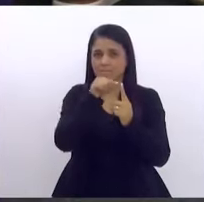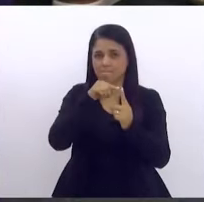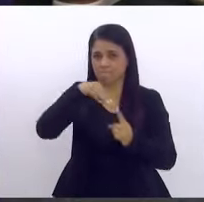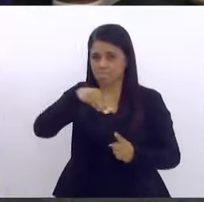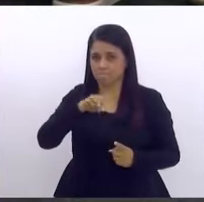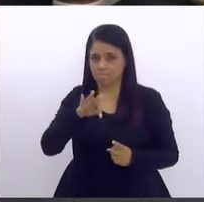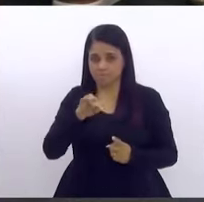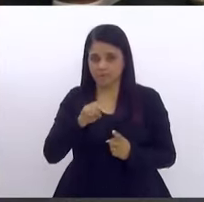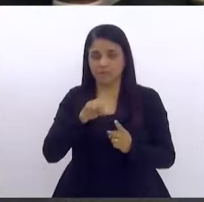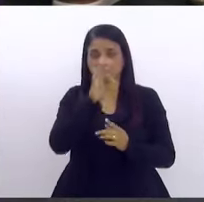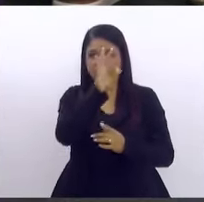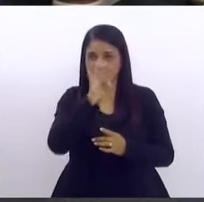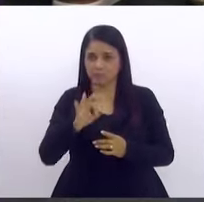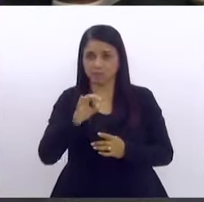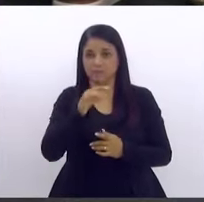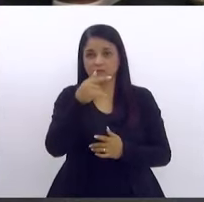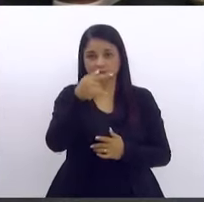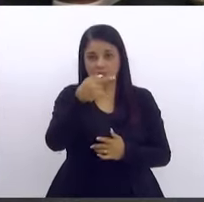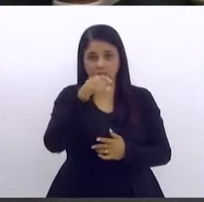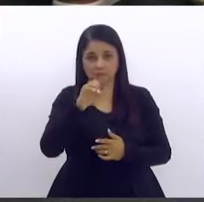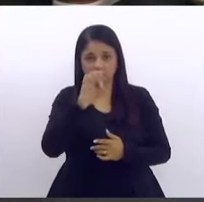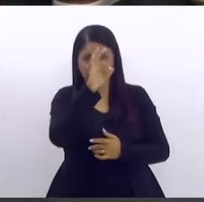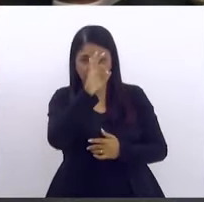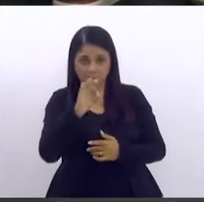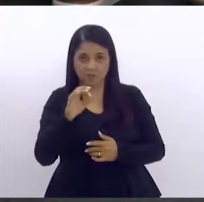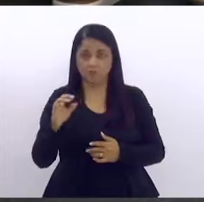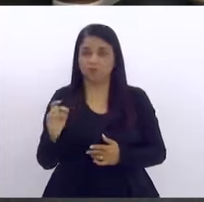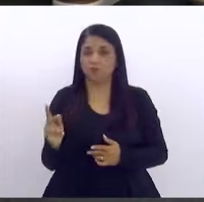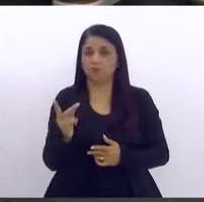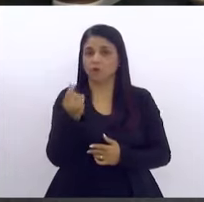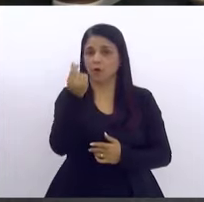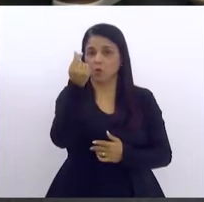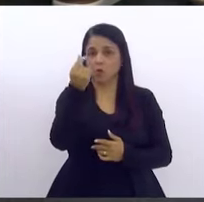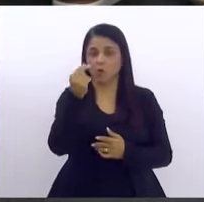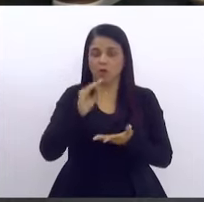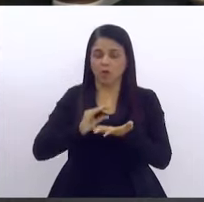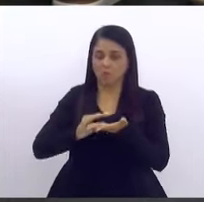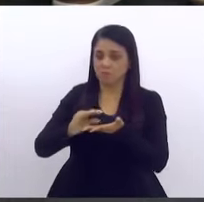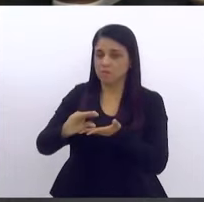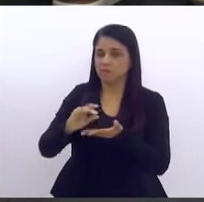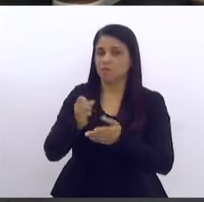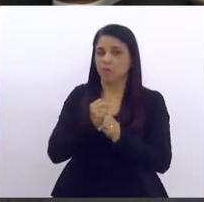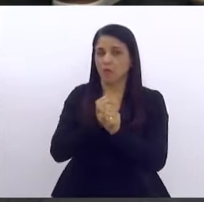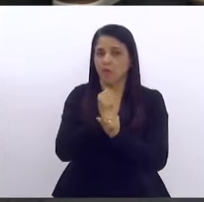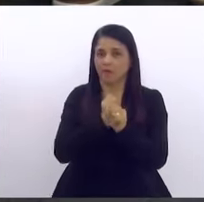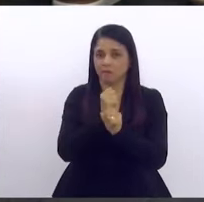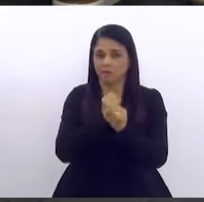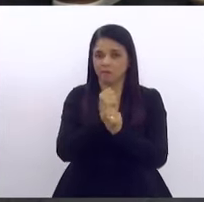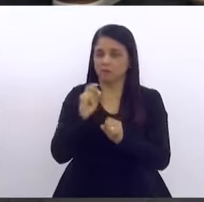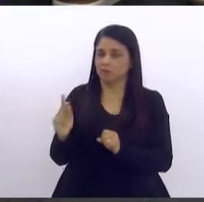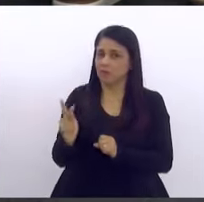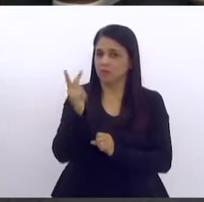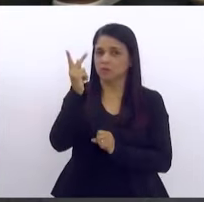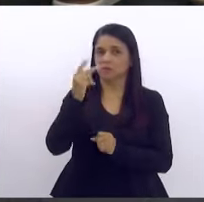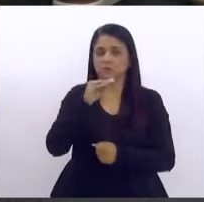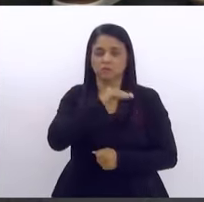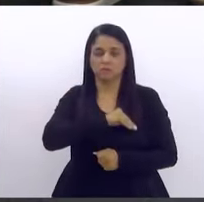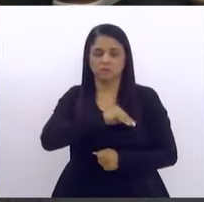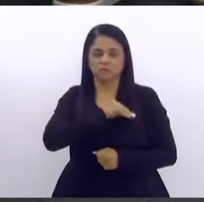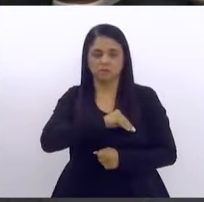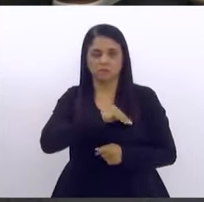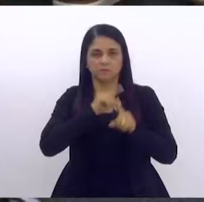percentual mínimo de 70% dos valores repassados anualmente na valorização salarial